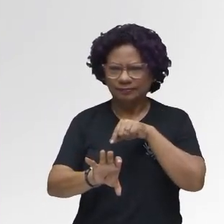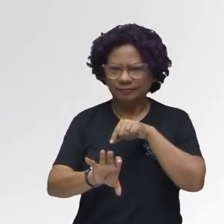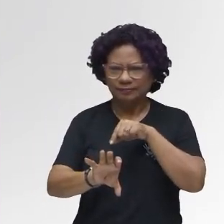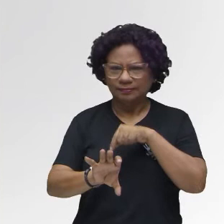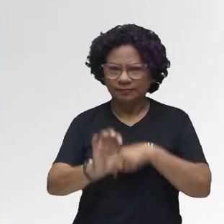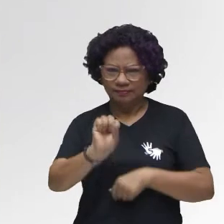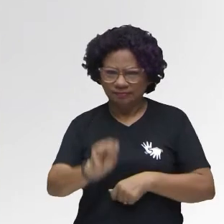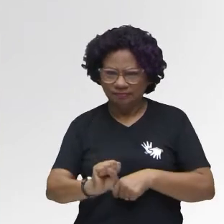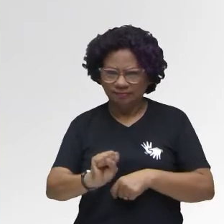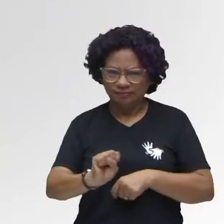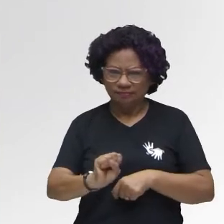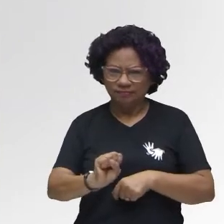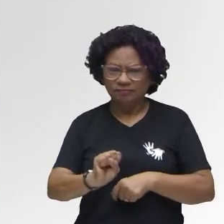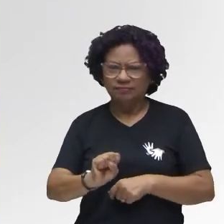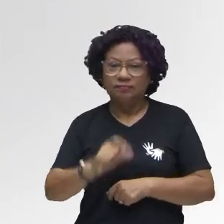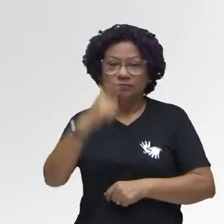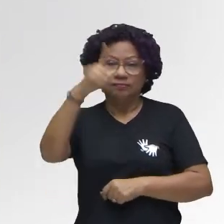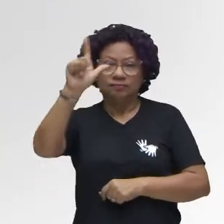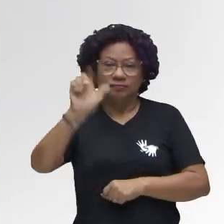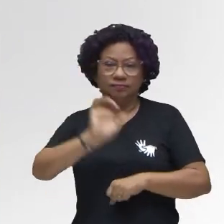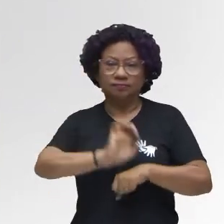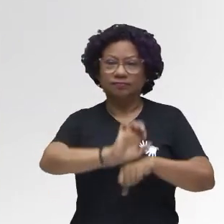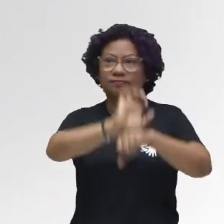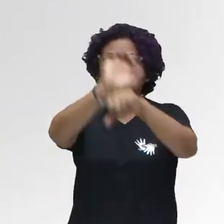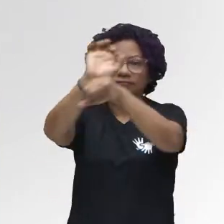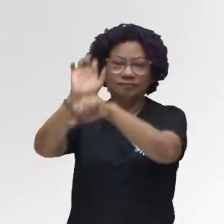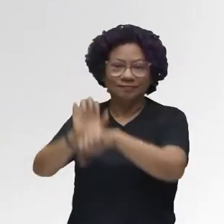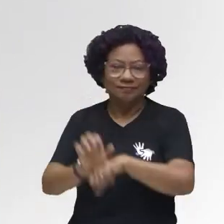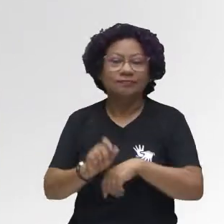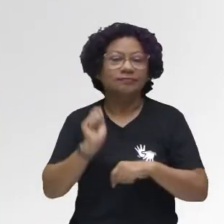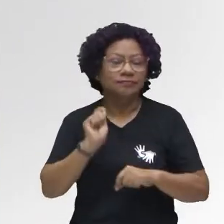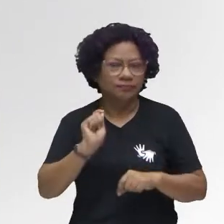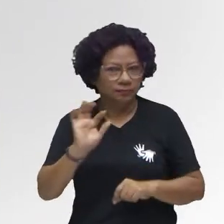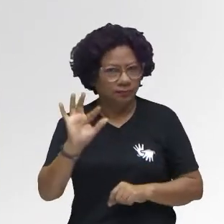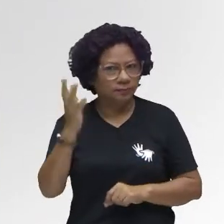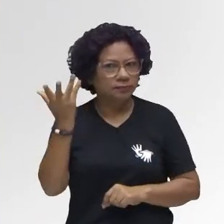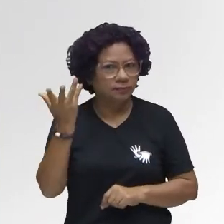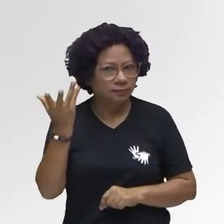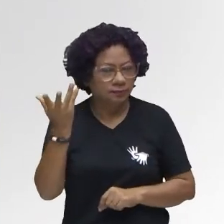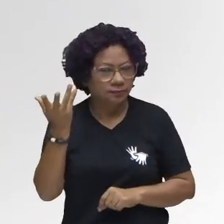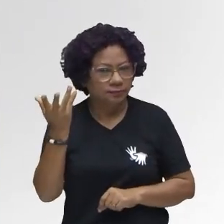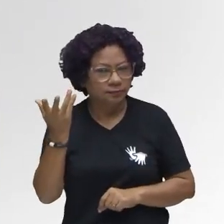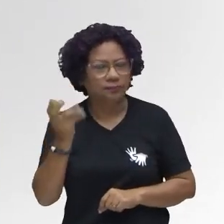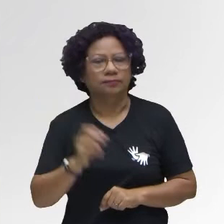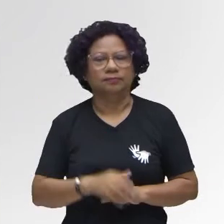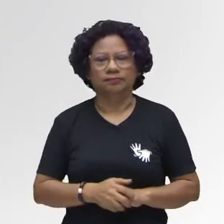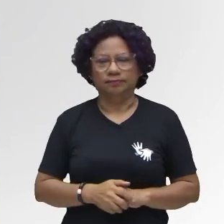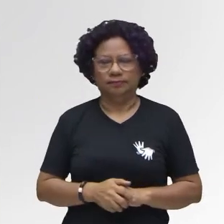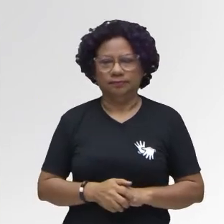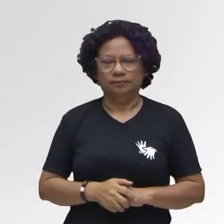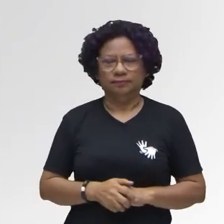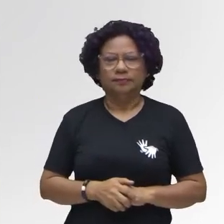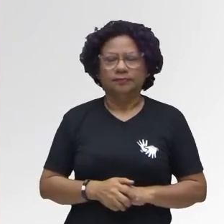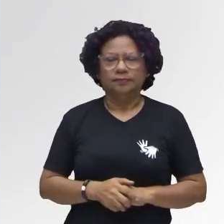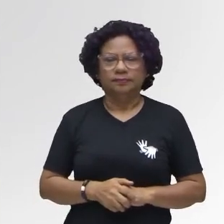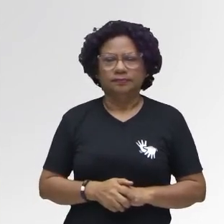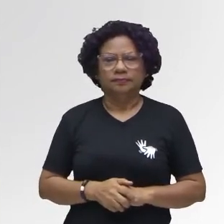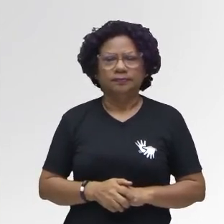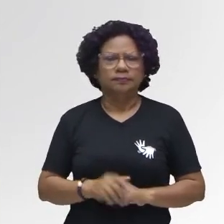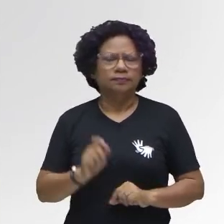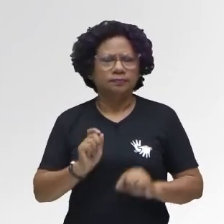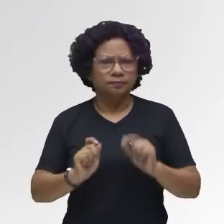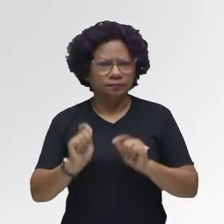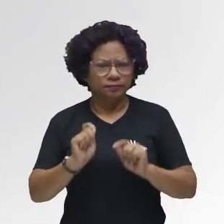São Paulo para outros estados. O que vai ocorrer, né, primeiro, para facilitar? Ou seja, o que primeiro